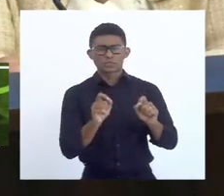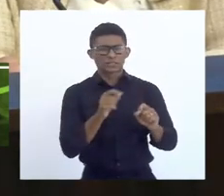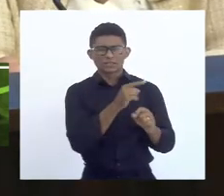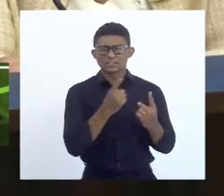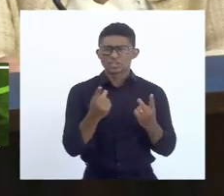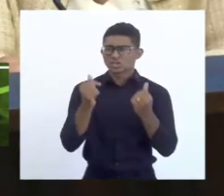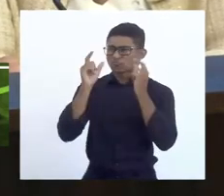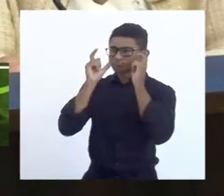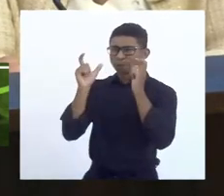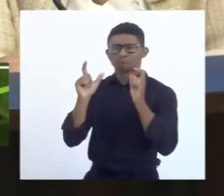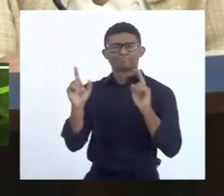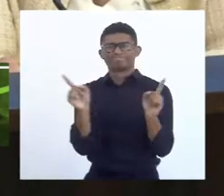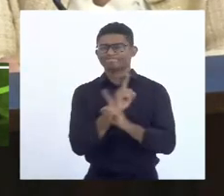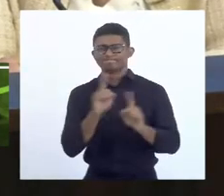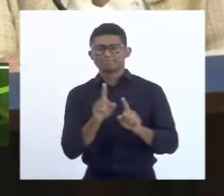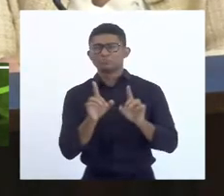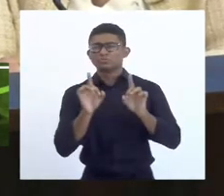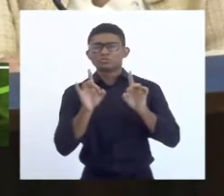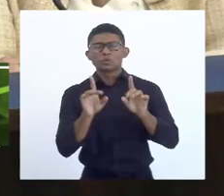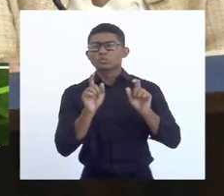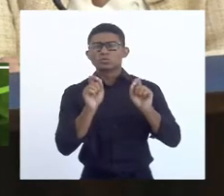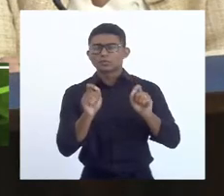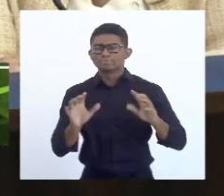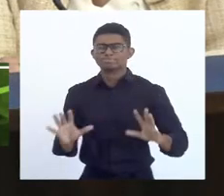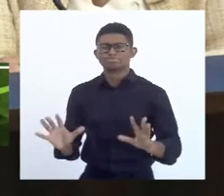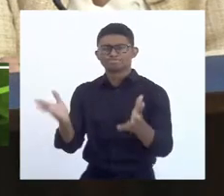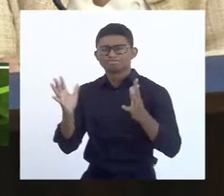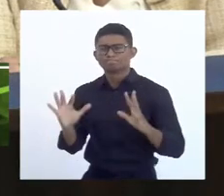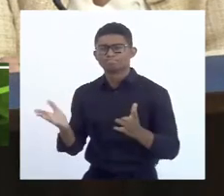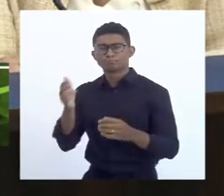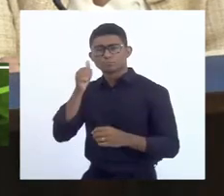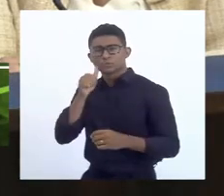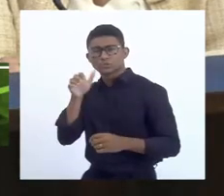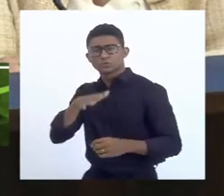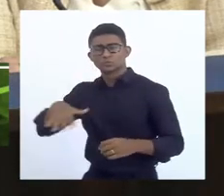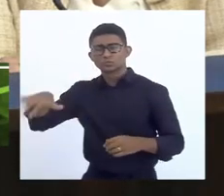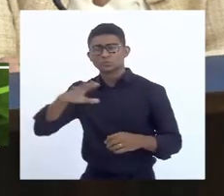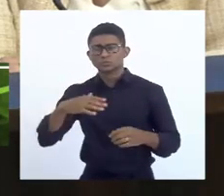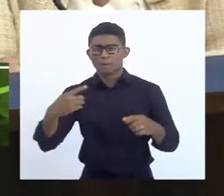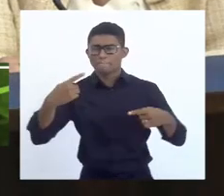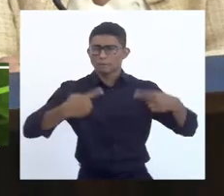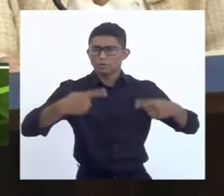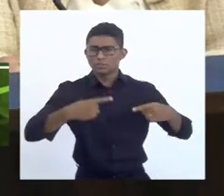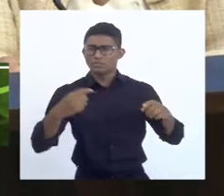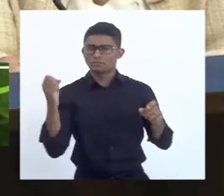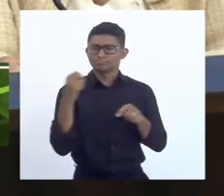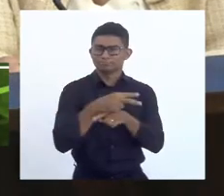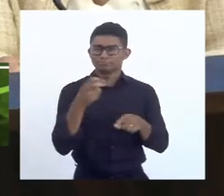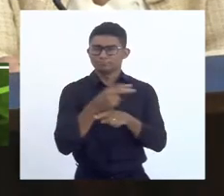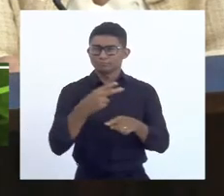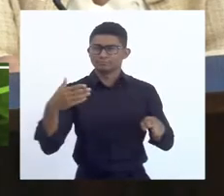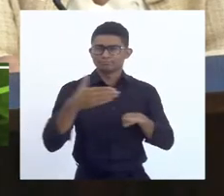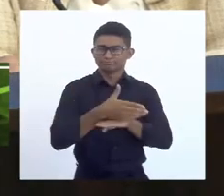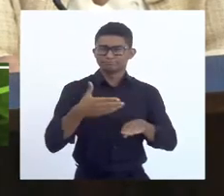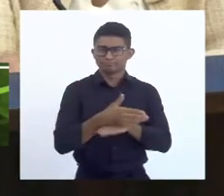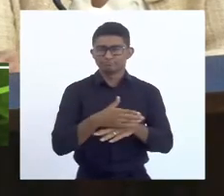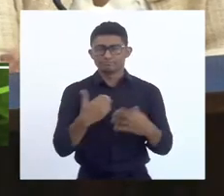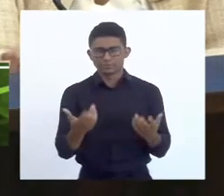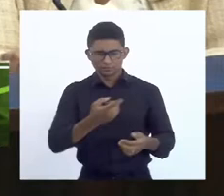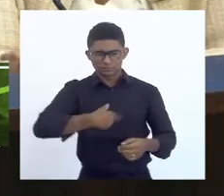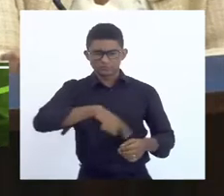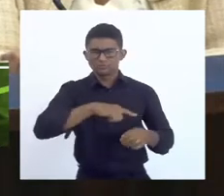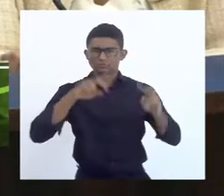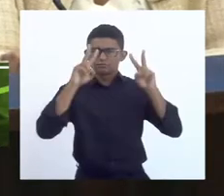para fortalecer e ampliar a presença das mulheres na política. E quando a gente começou a abordar esse